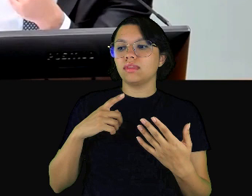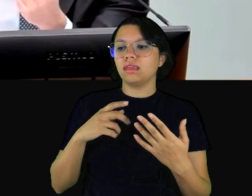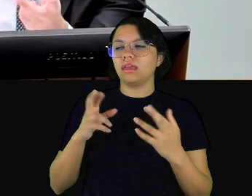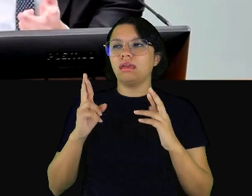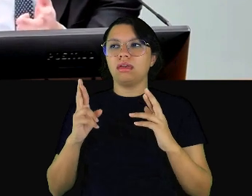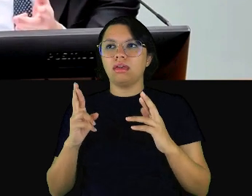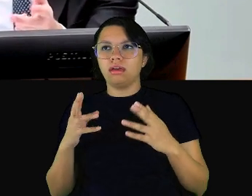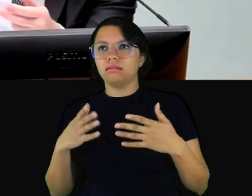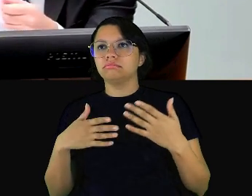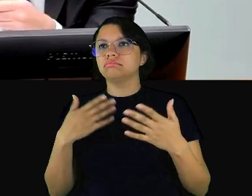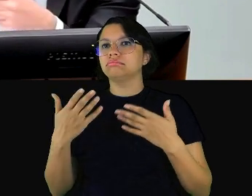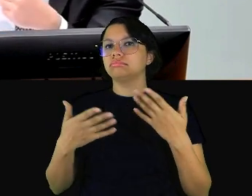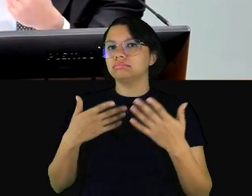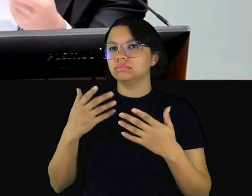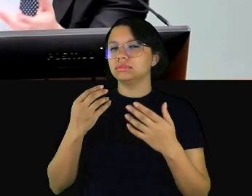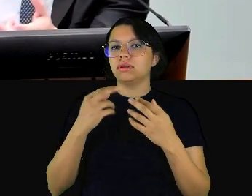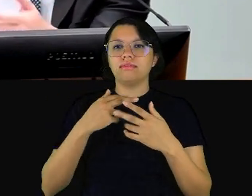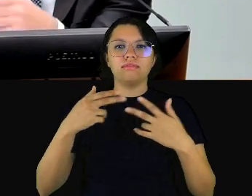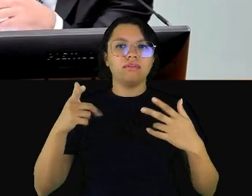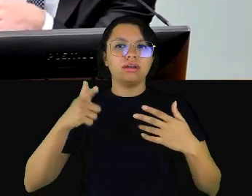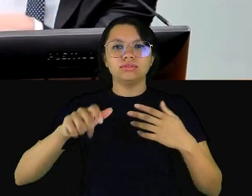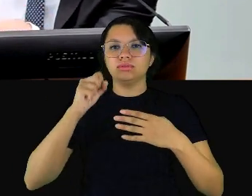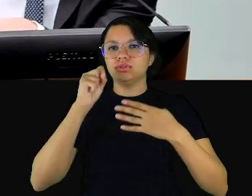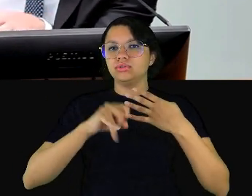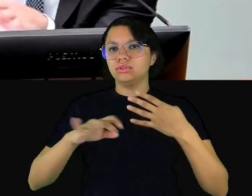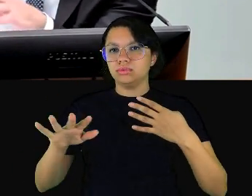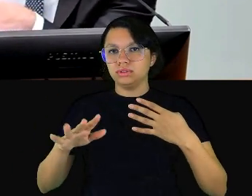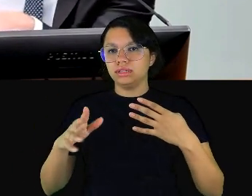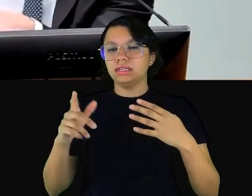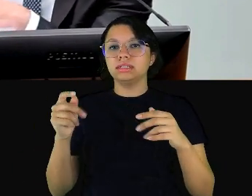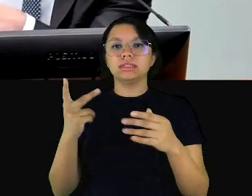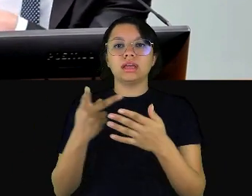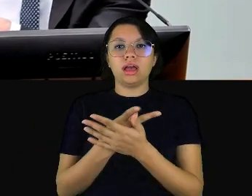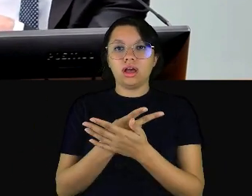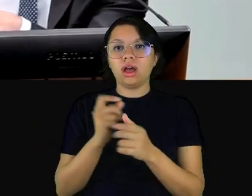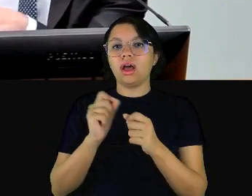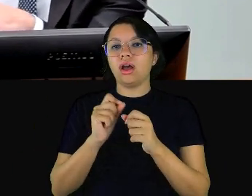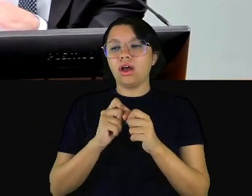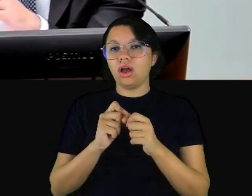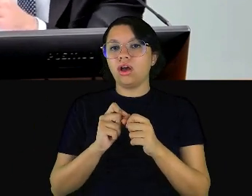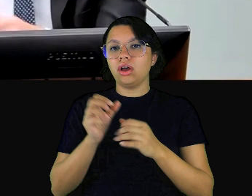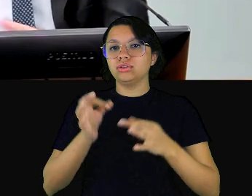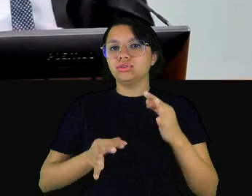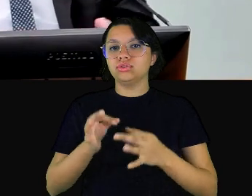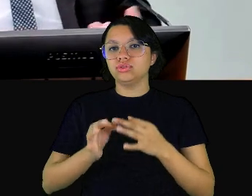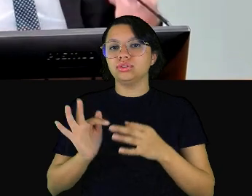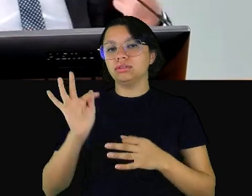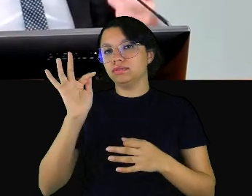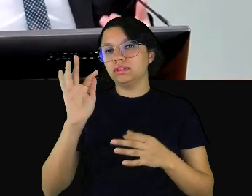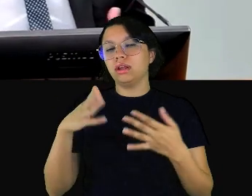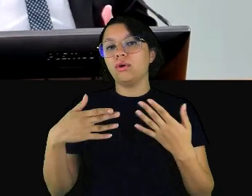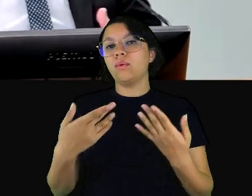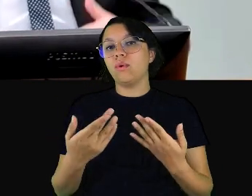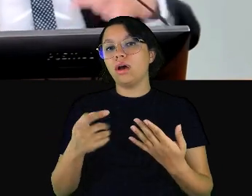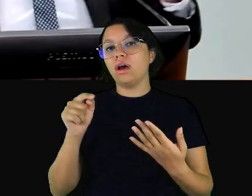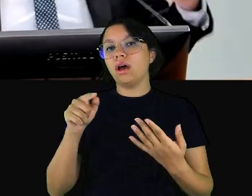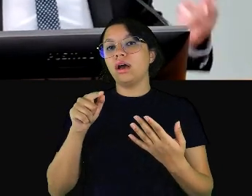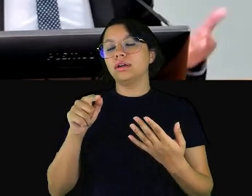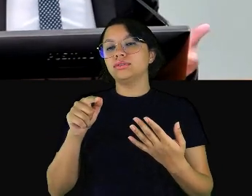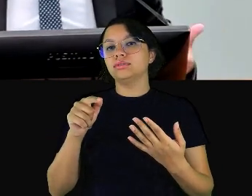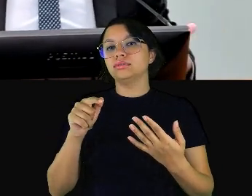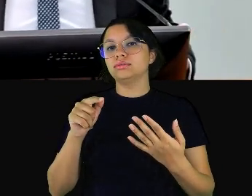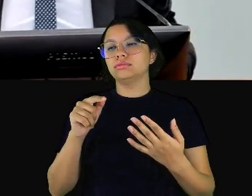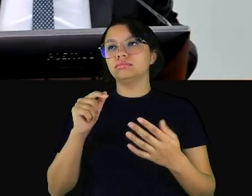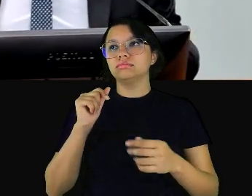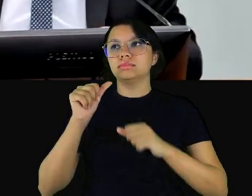NTEP, várias outras jurisprudências realizadas pela própria Justiça Federal, quando isso se transpõe para a